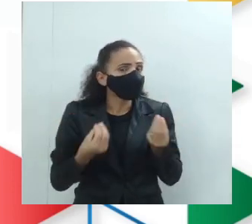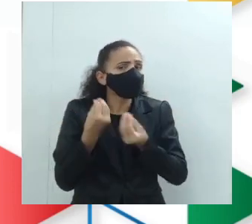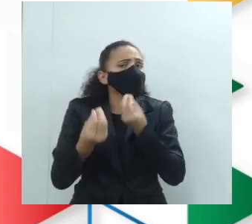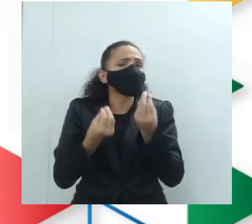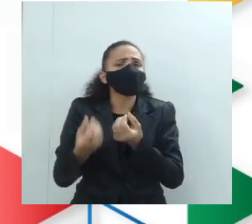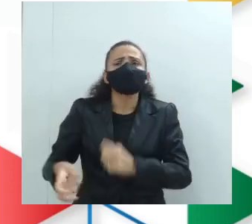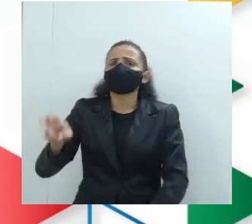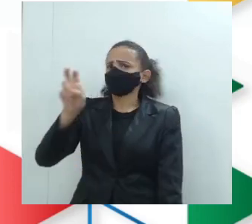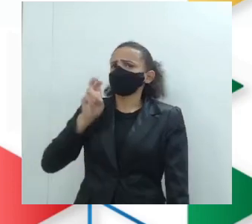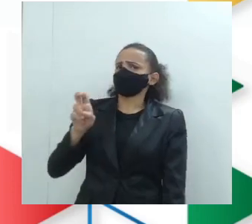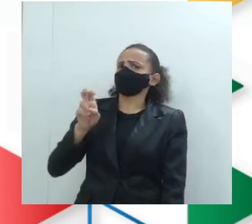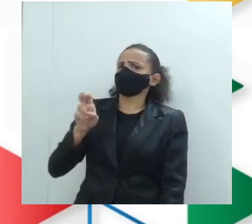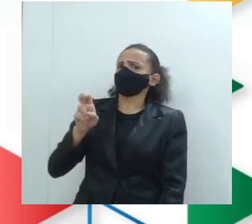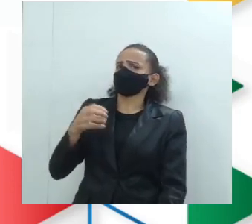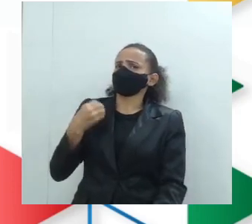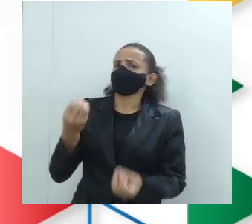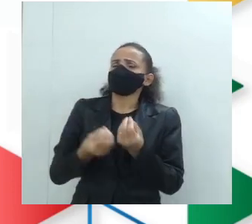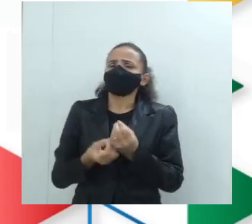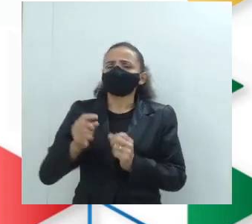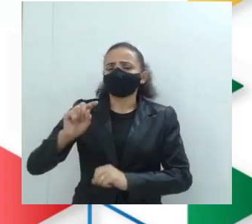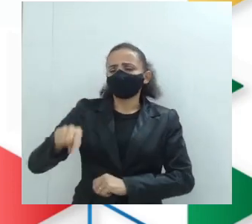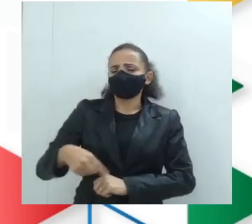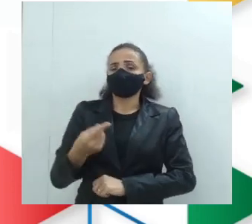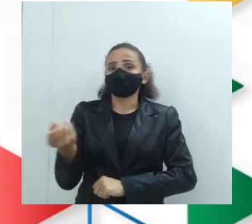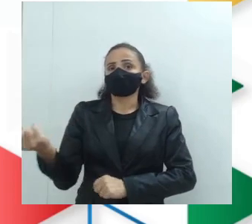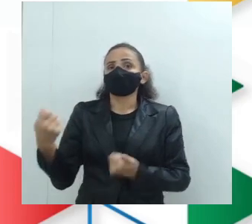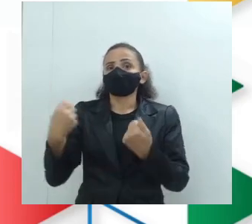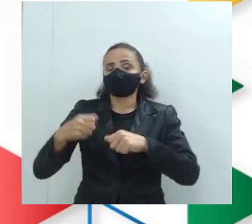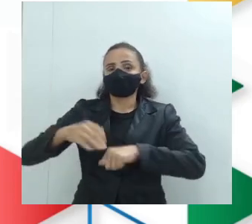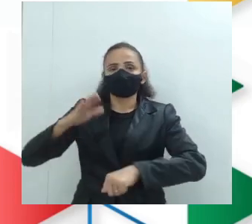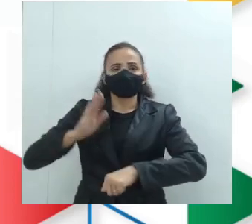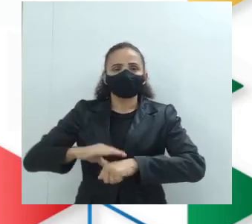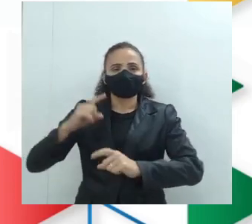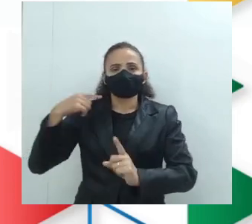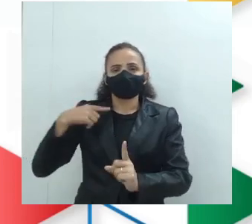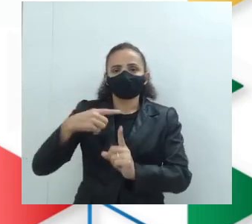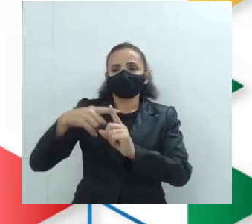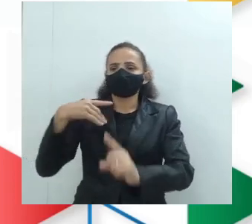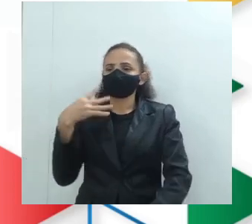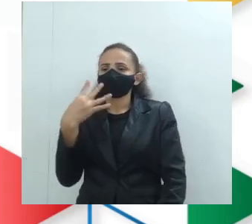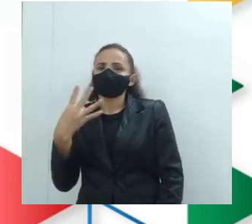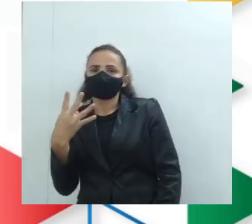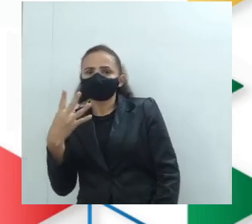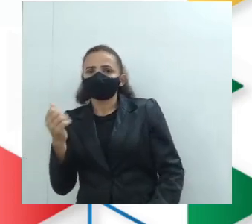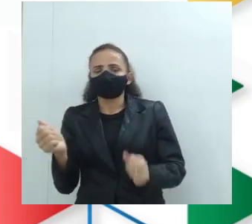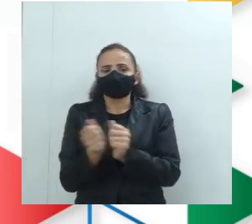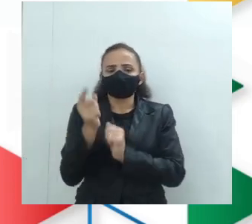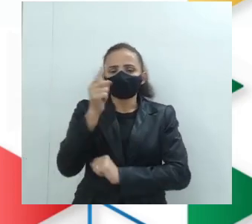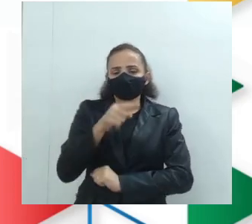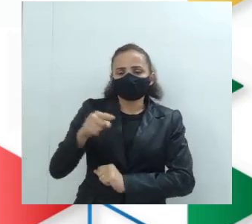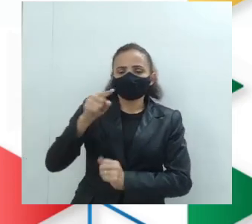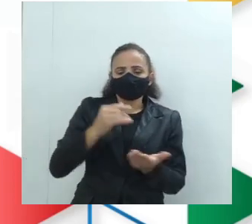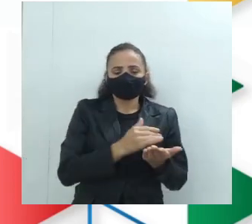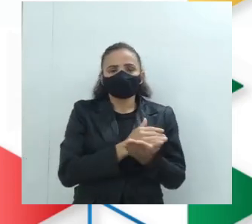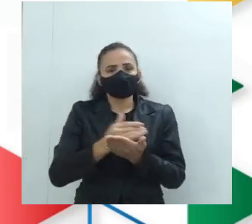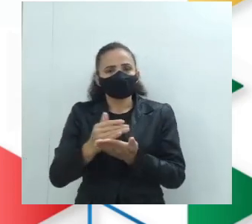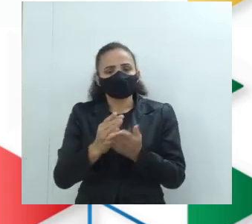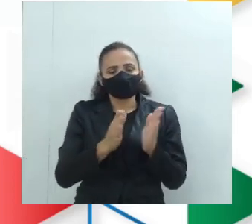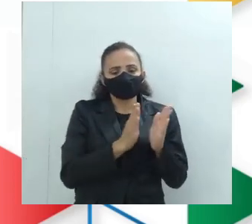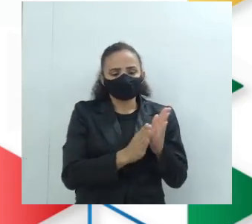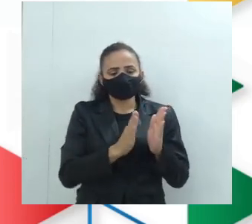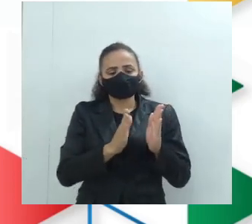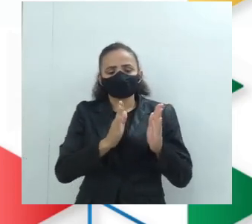cliques, professor? Porque ela teria que dar mais 4 após o 1 para poder voltar à posição inicial. E a